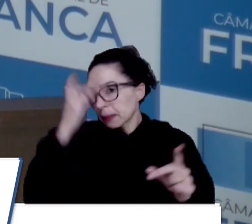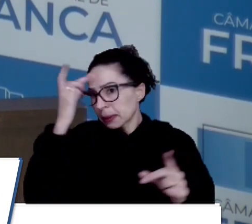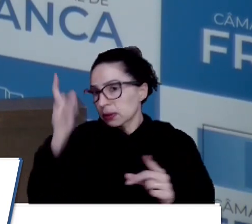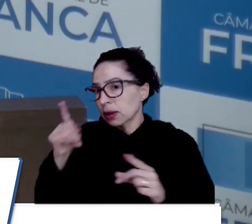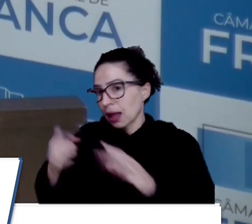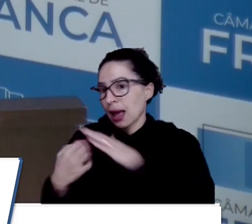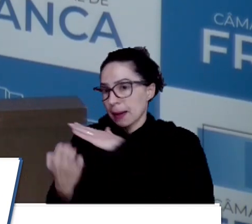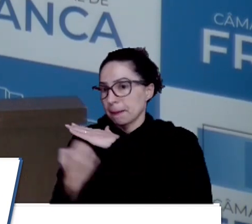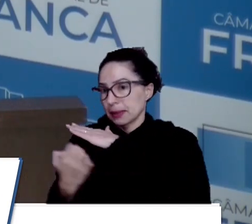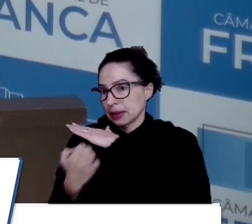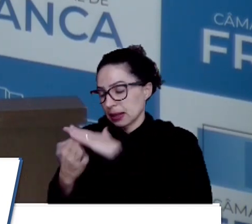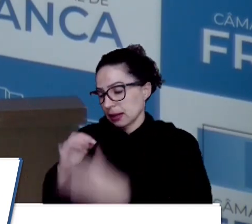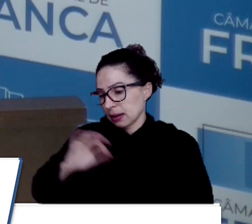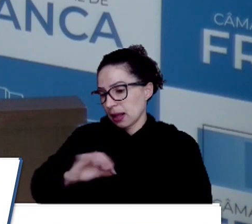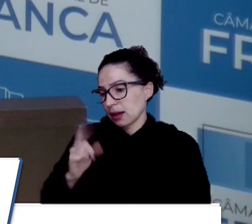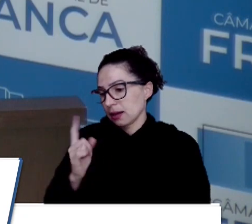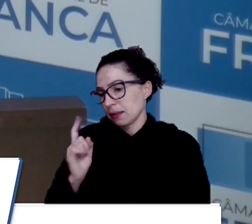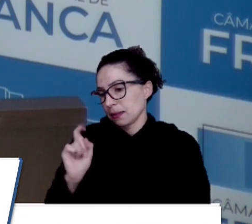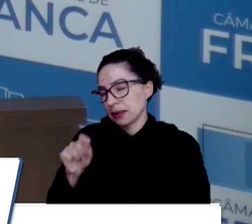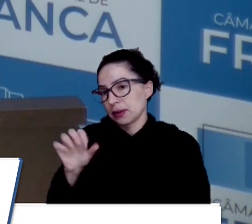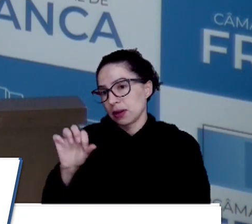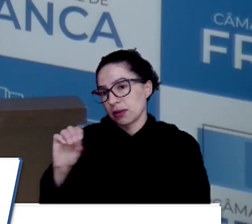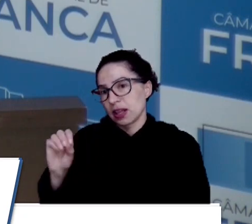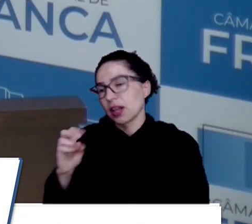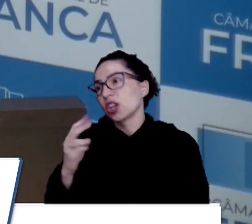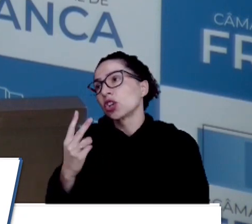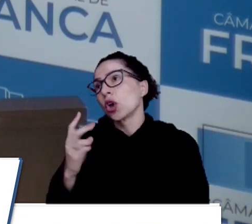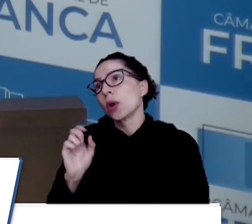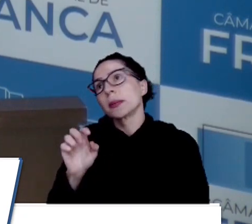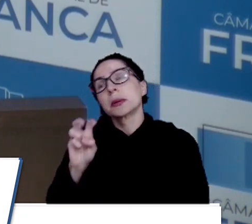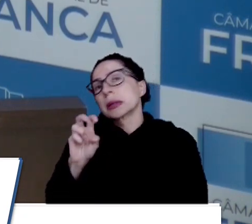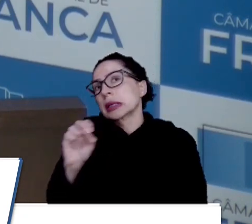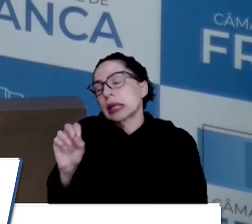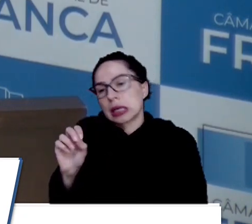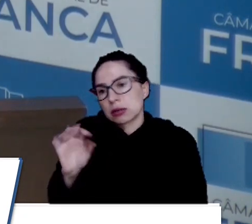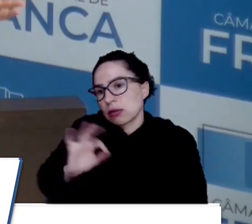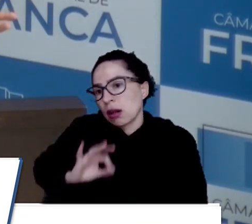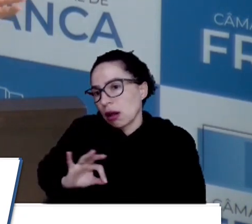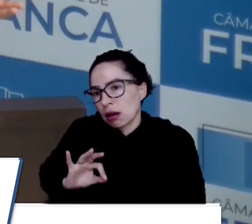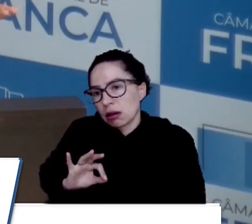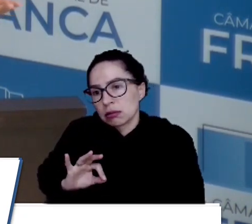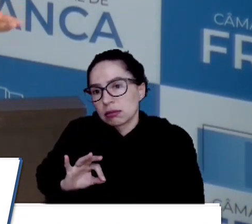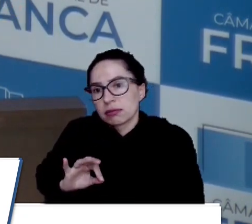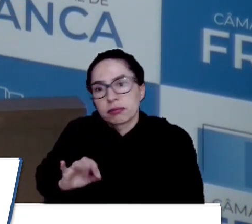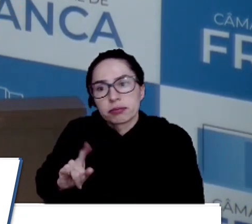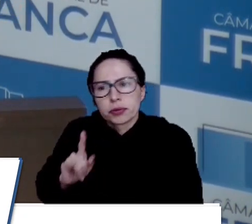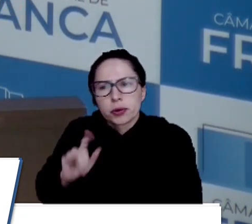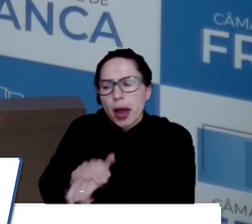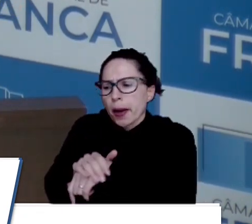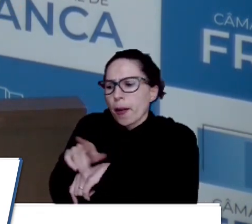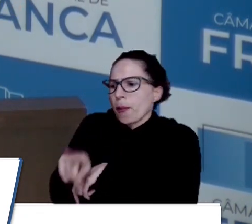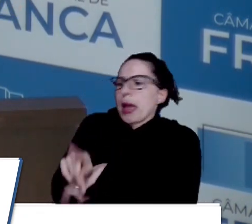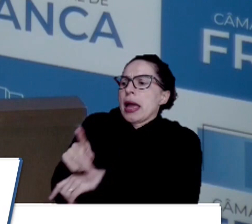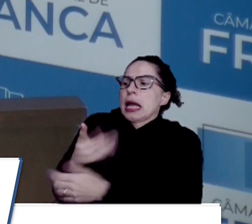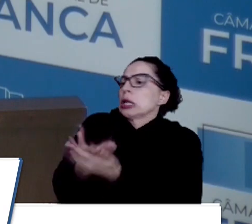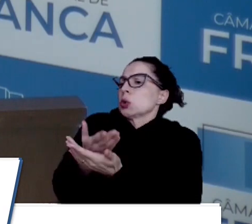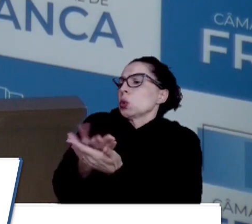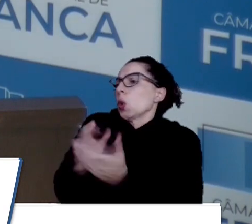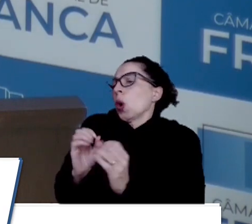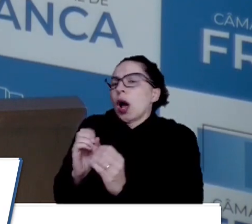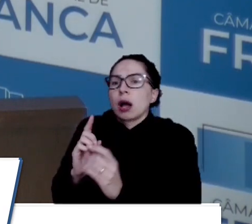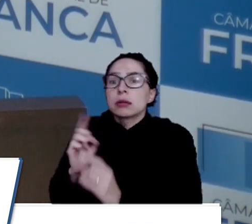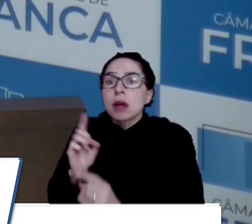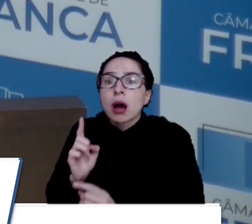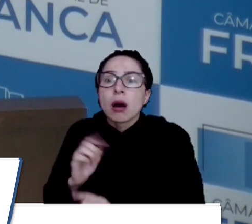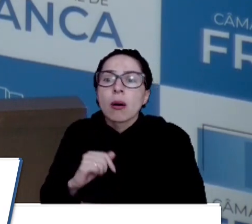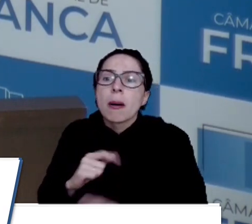ganhando R$1.900, R$2.500 que seja, a gente não tem que culpar porque ele não estudou, mas digamos que